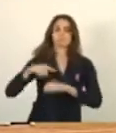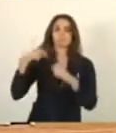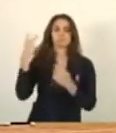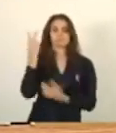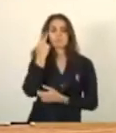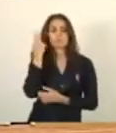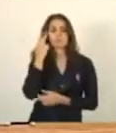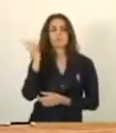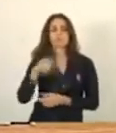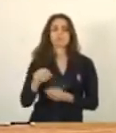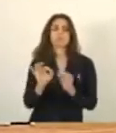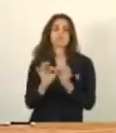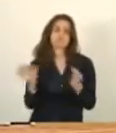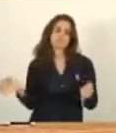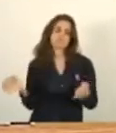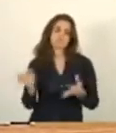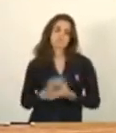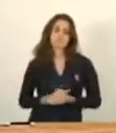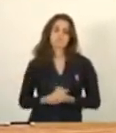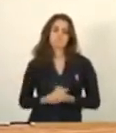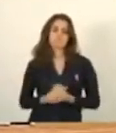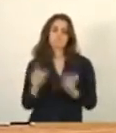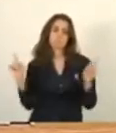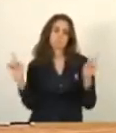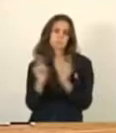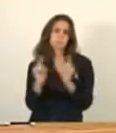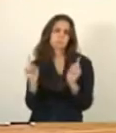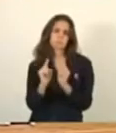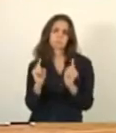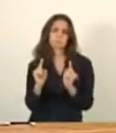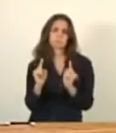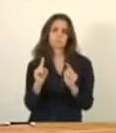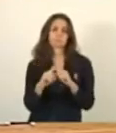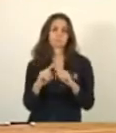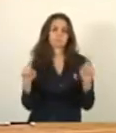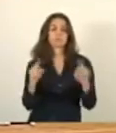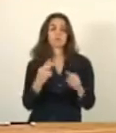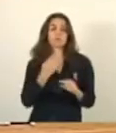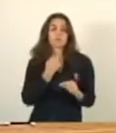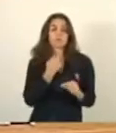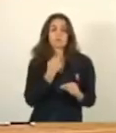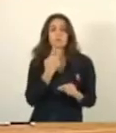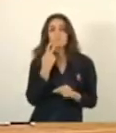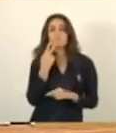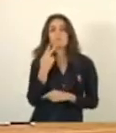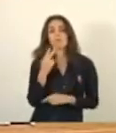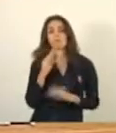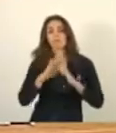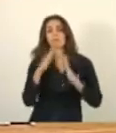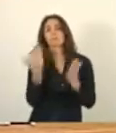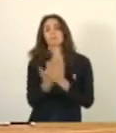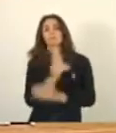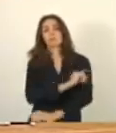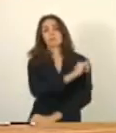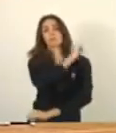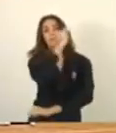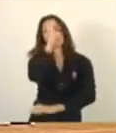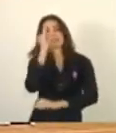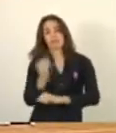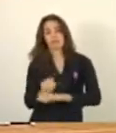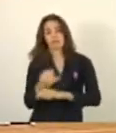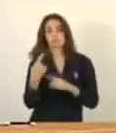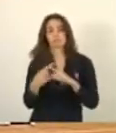muito pequena. Então, não é lógico que se chame isso de escola de tempo integral, porque de tempo